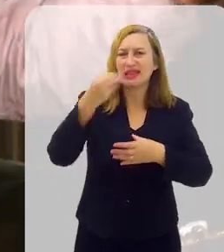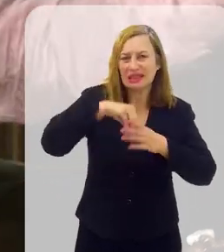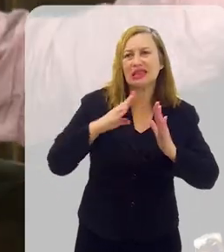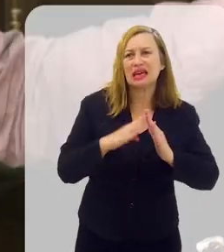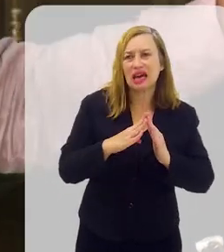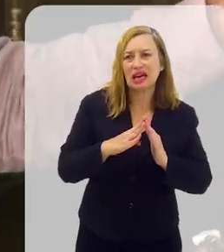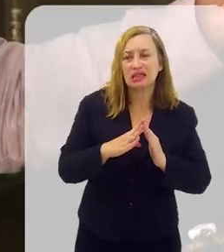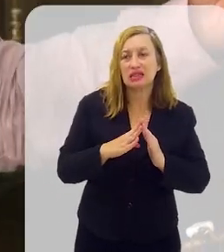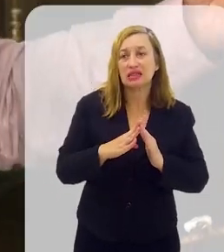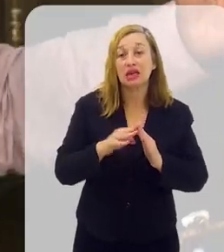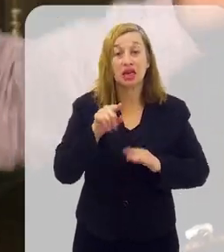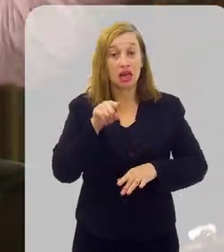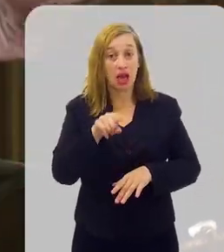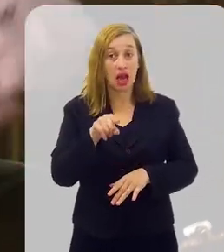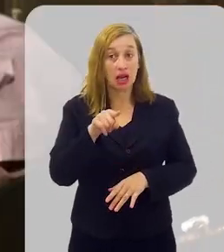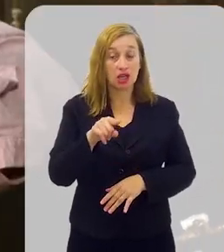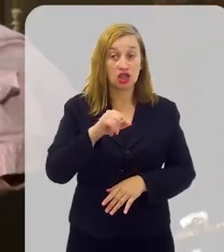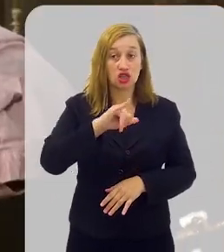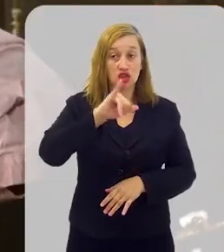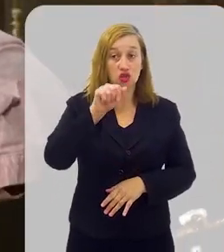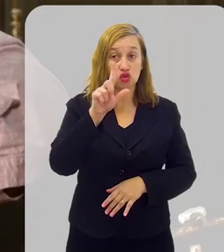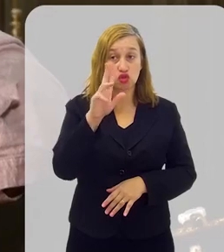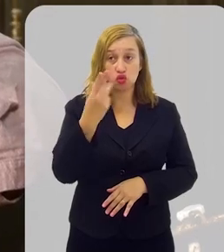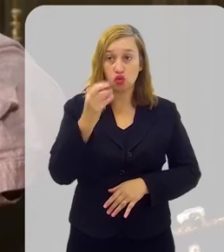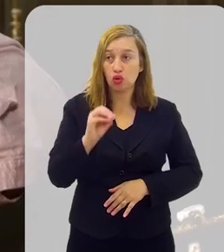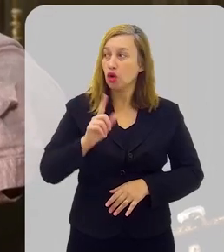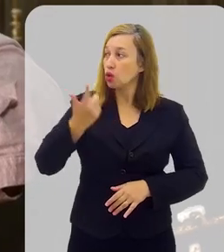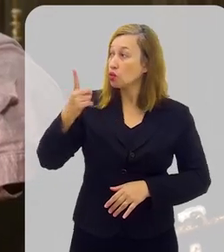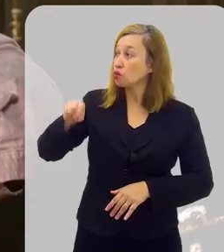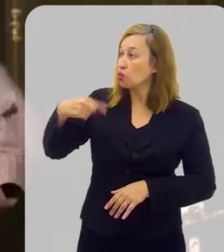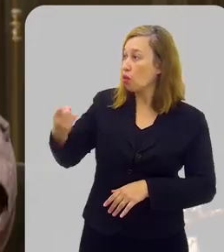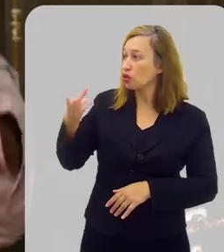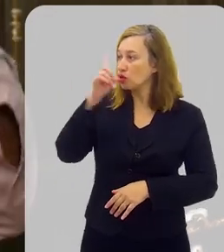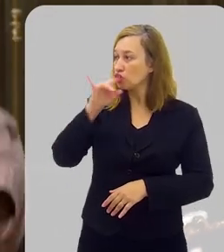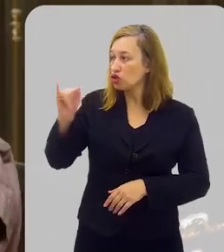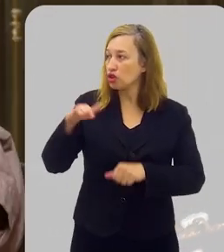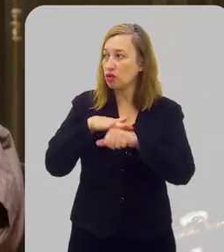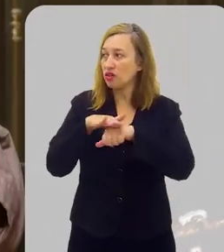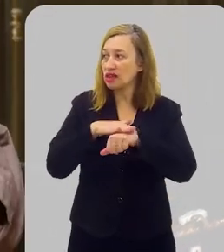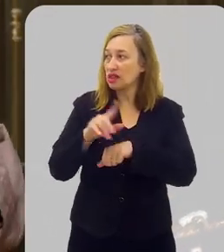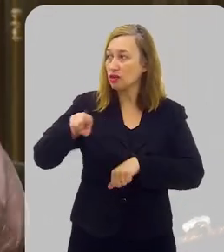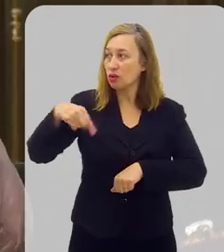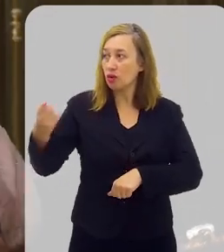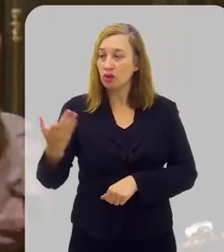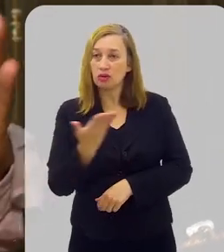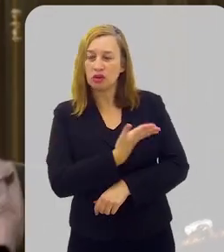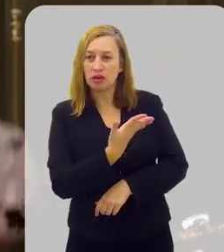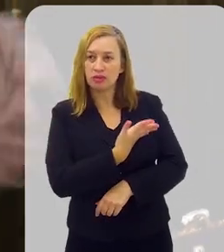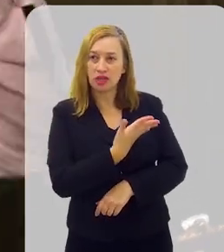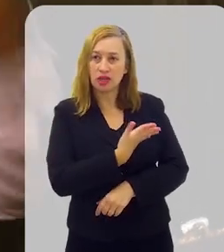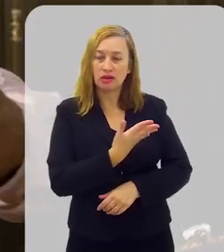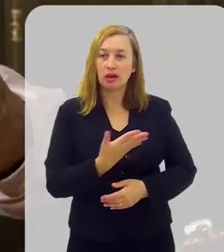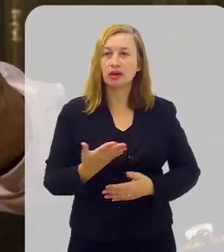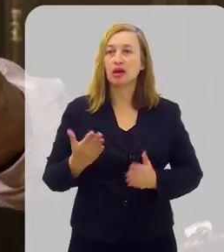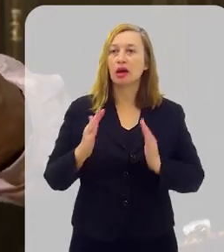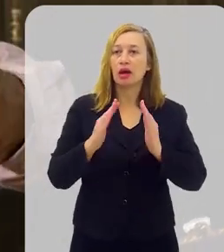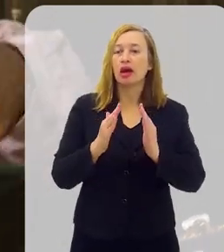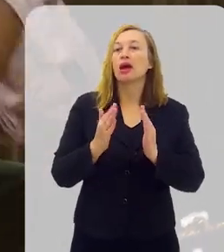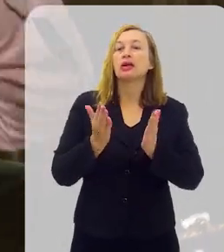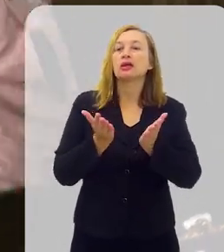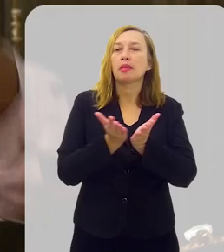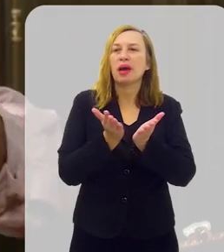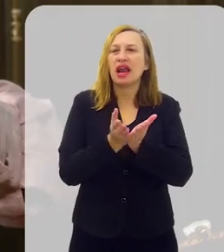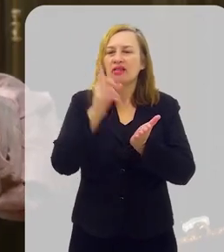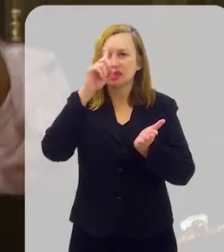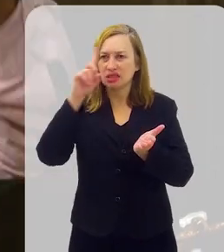com três. Sim. E trazendo maldição para dentro da sua casa. E a partir dali, Júlio, meu irmão, no dia seguinte,